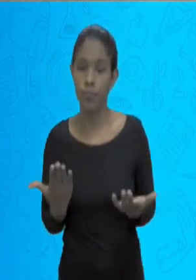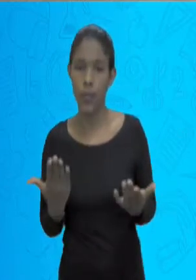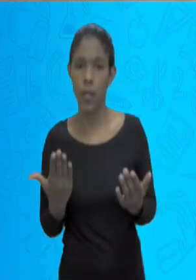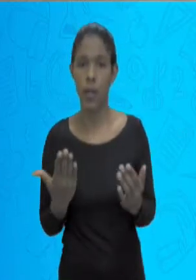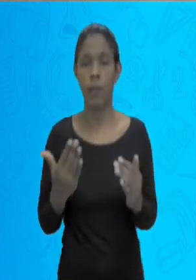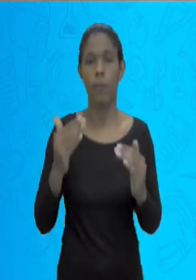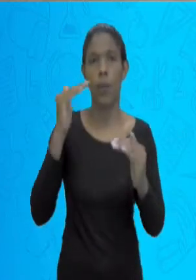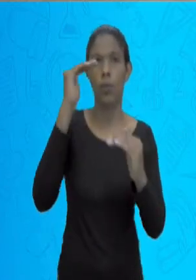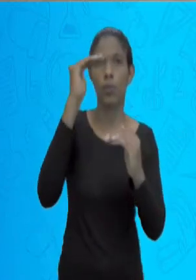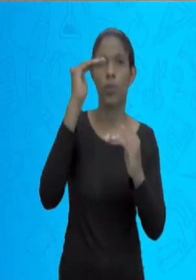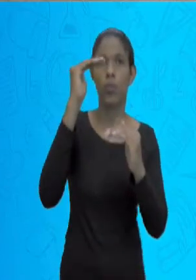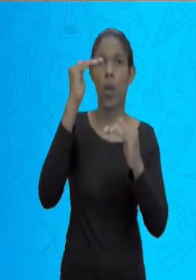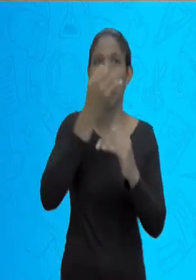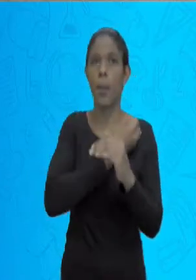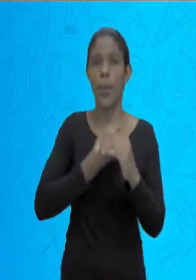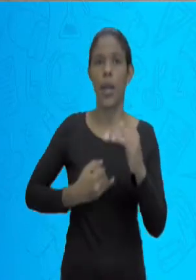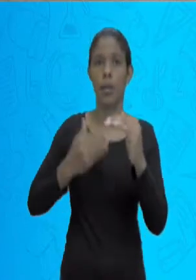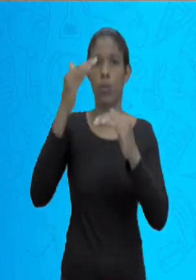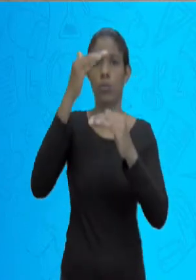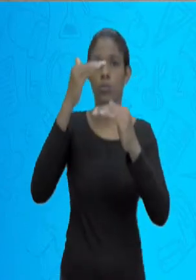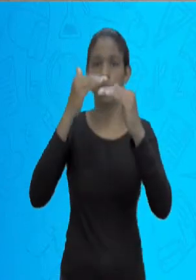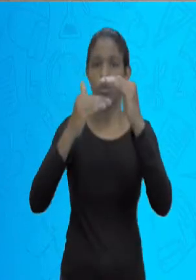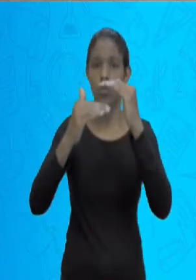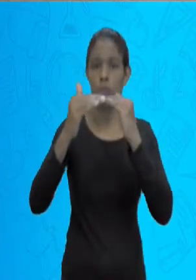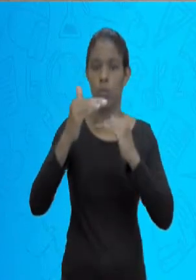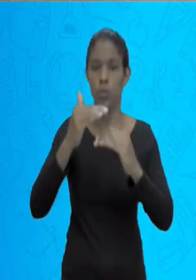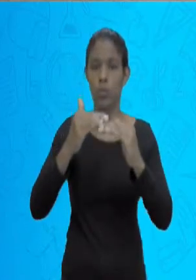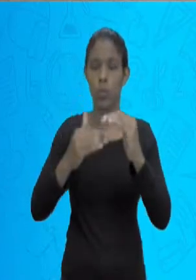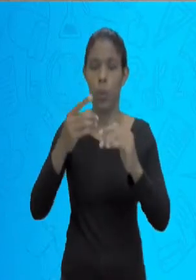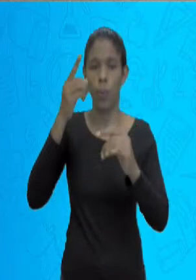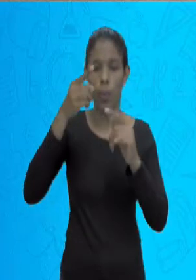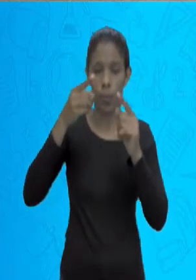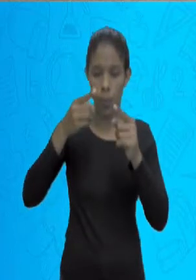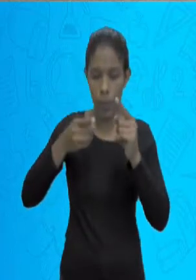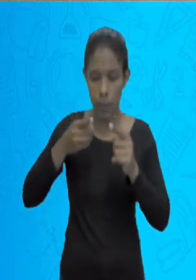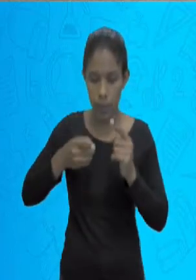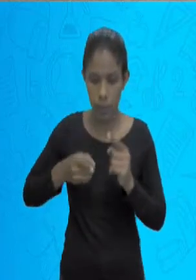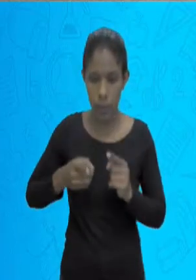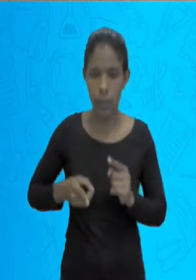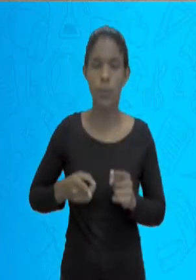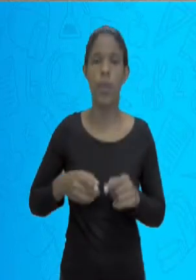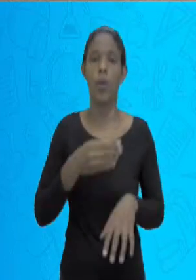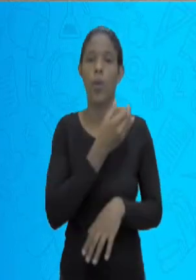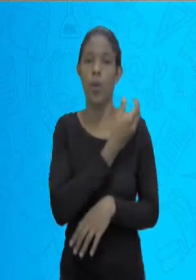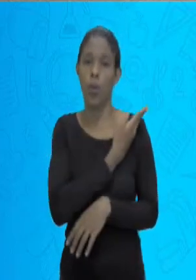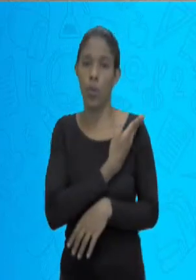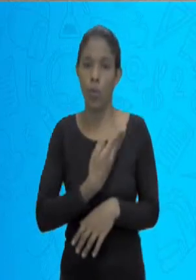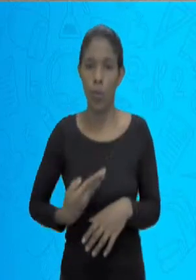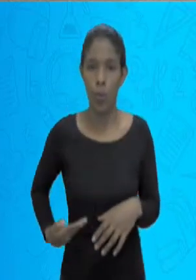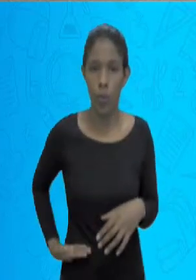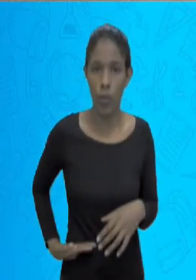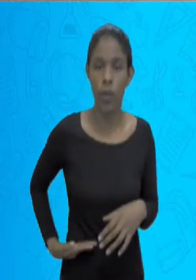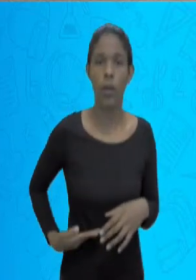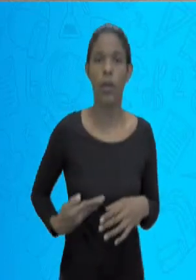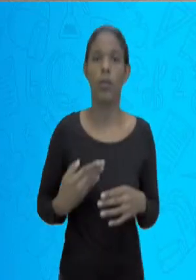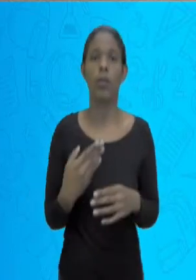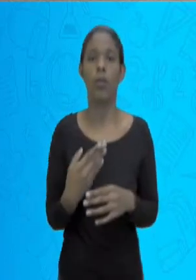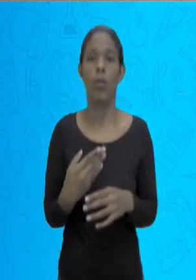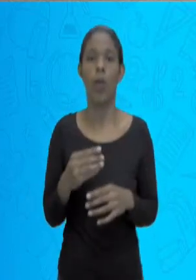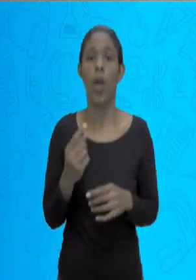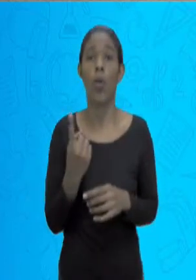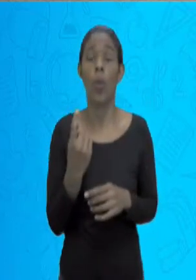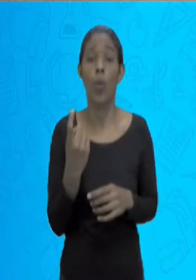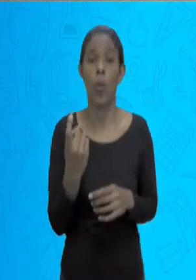à hierarquia de funções. O governo tornou-se despótico, ou seja, um poder